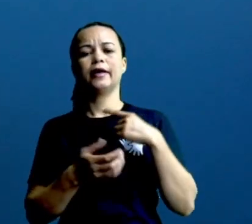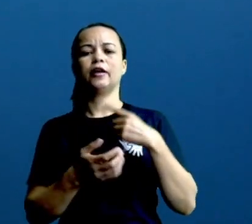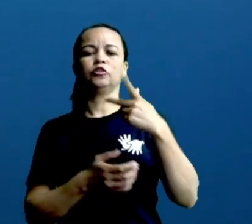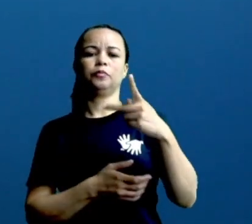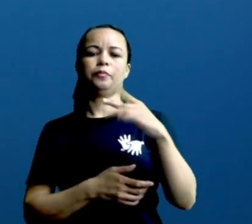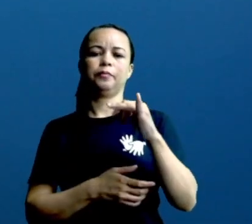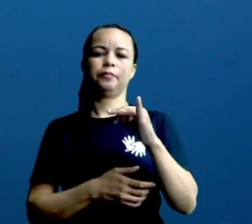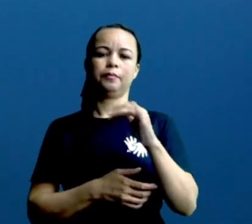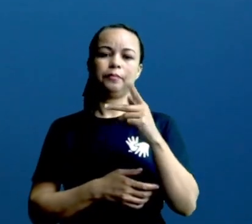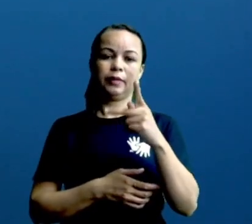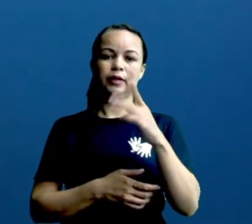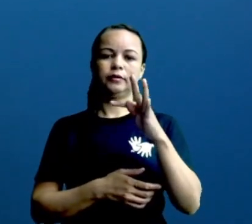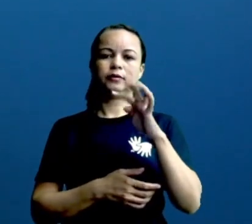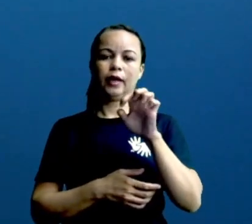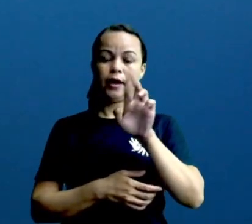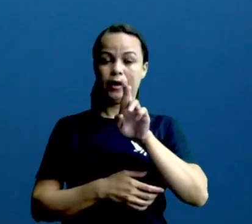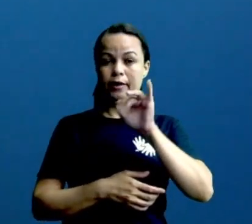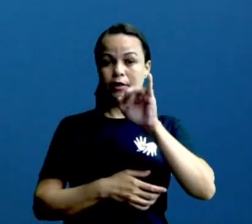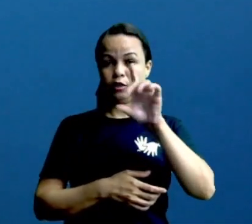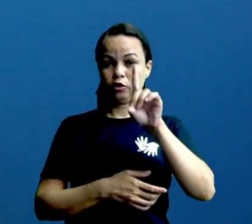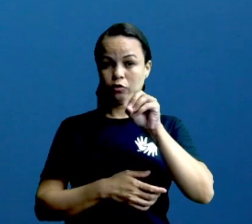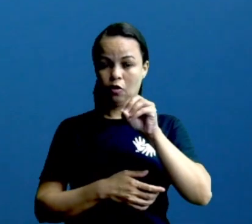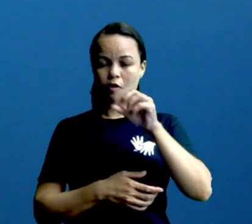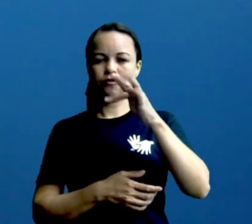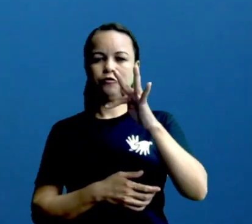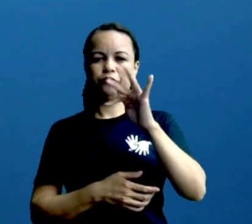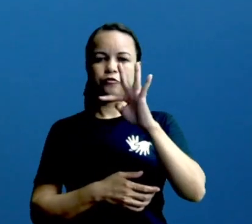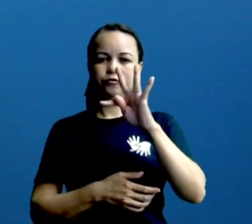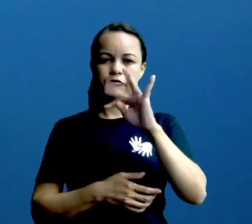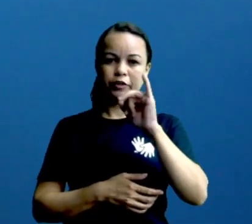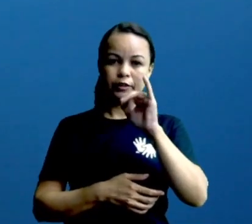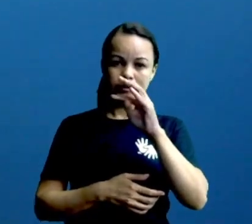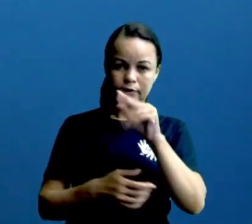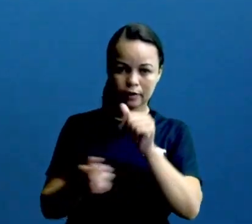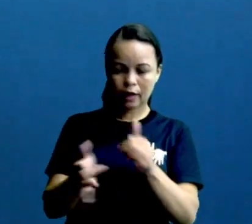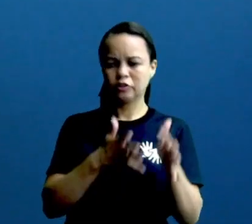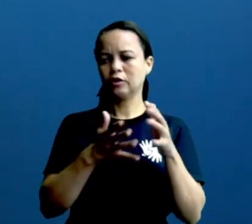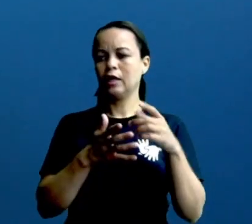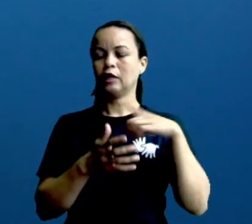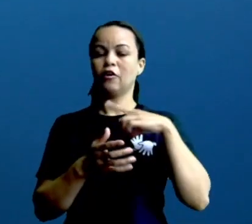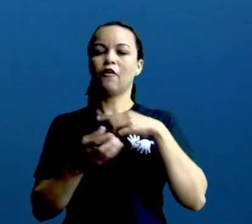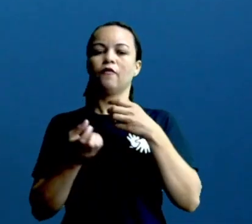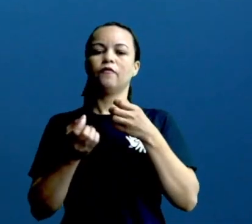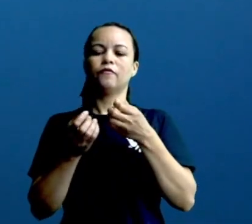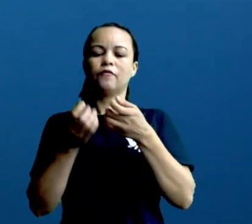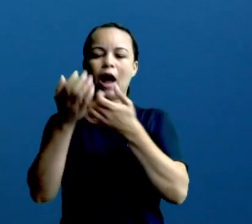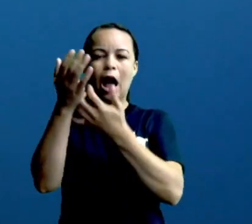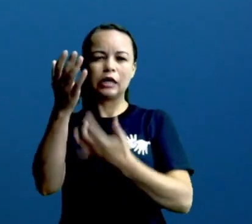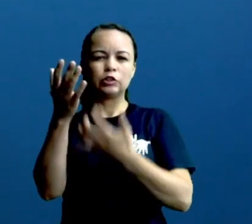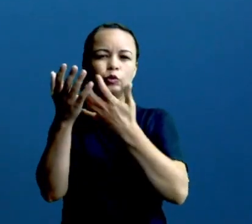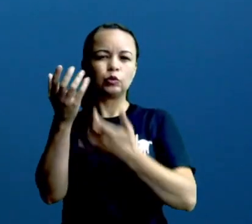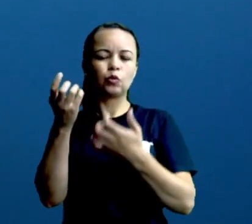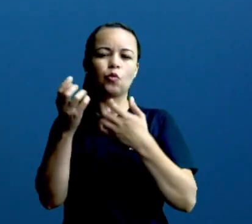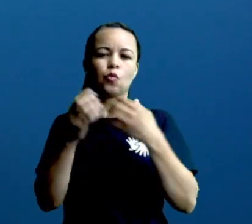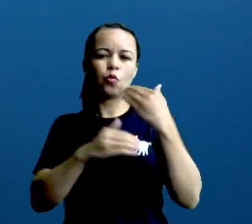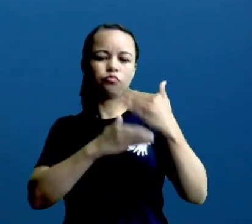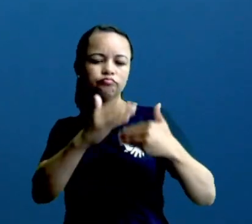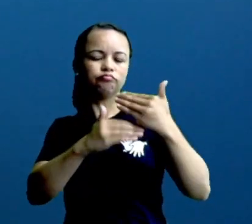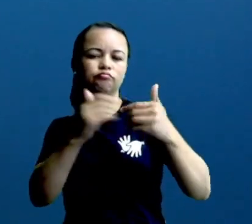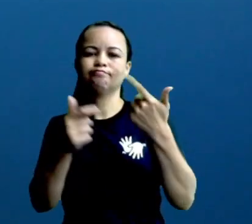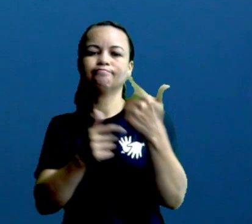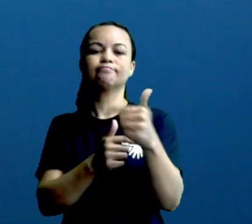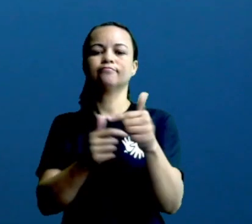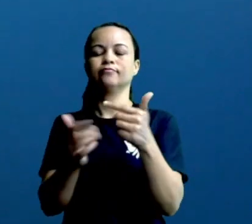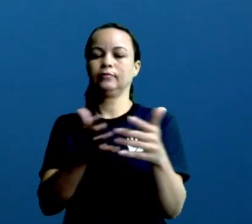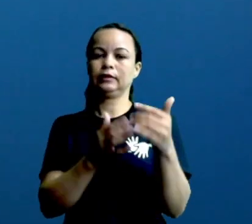as primeiras plantas que vão ter o quê? Esses caras aqui, ó, gente, eles não têm vasos condutores. Fica essa informação que é importantíssima. Elas